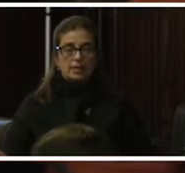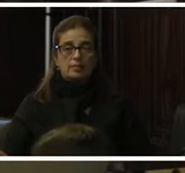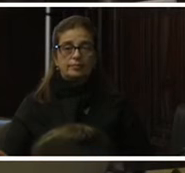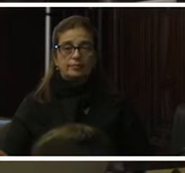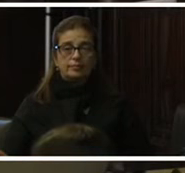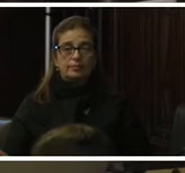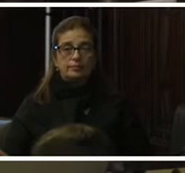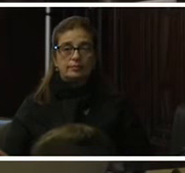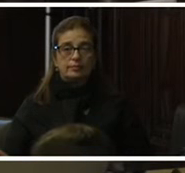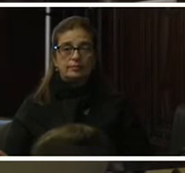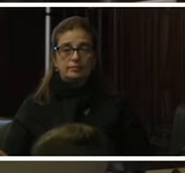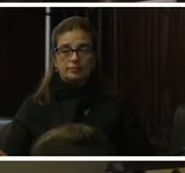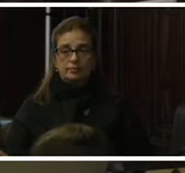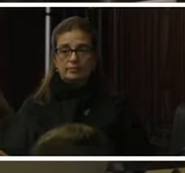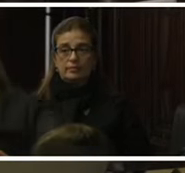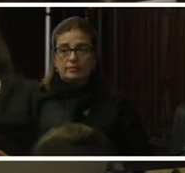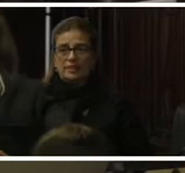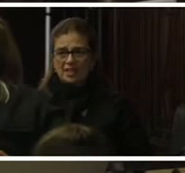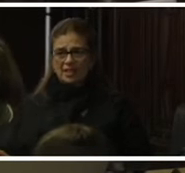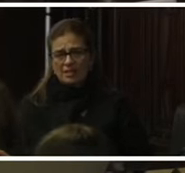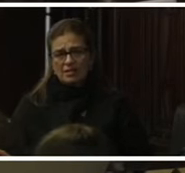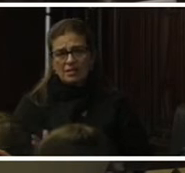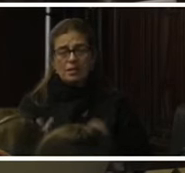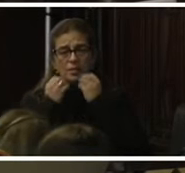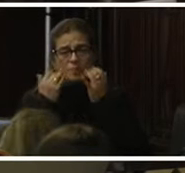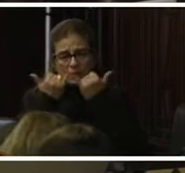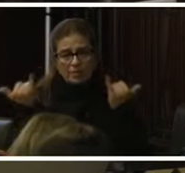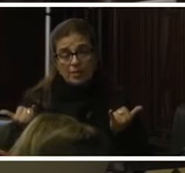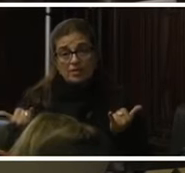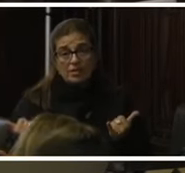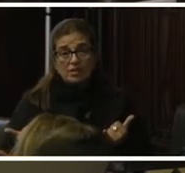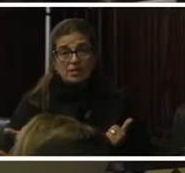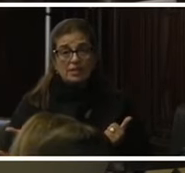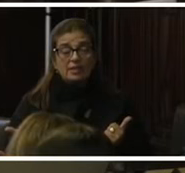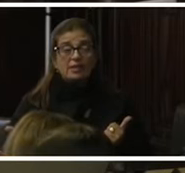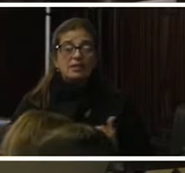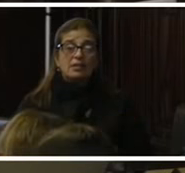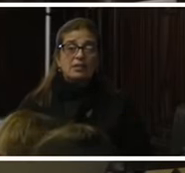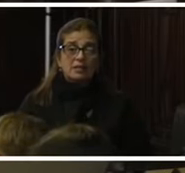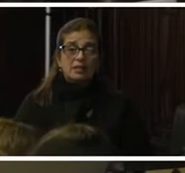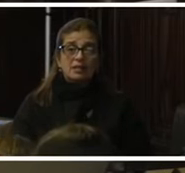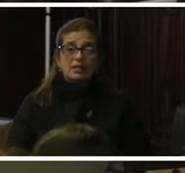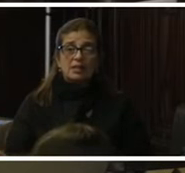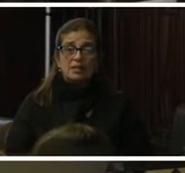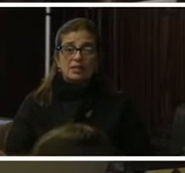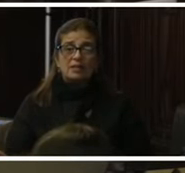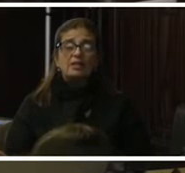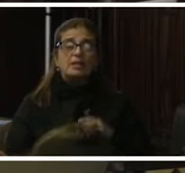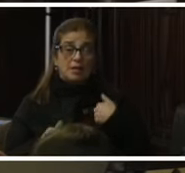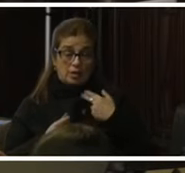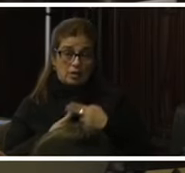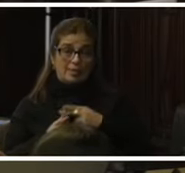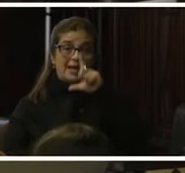é é bom dia a nome leila lila roxa